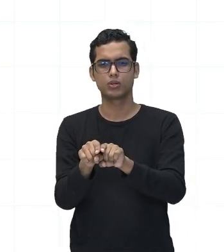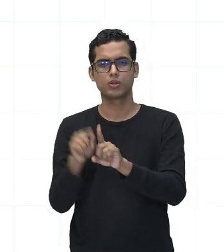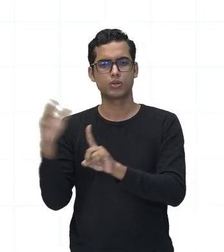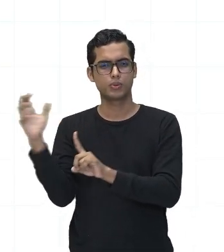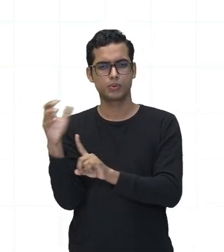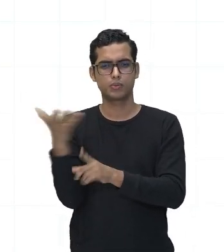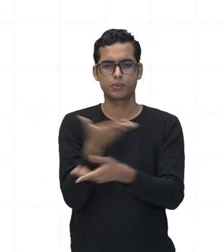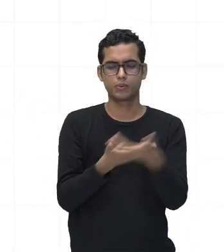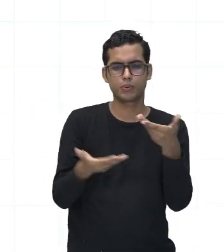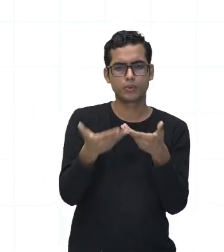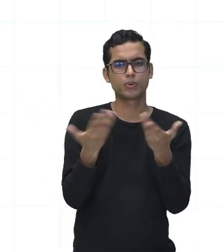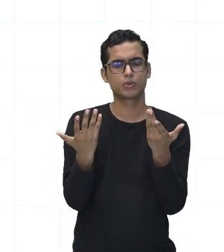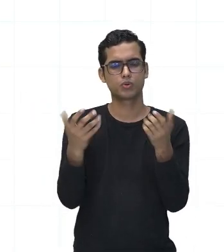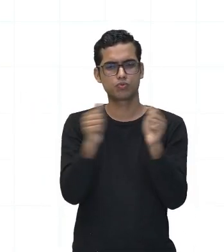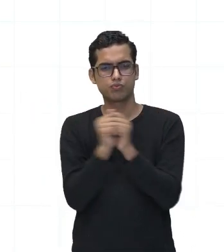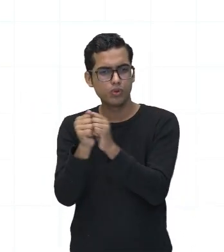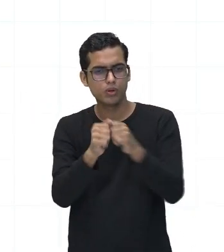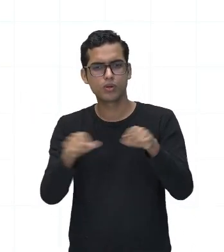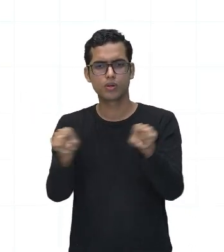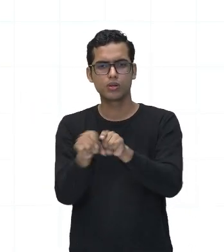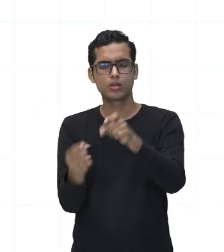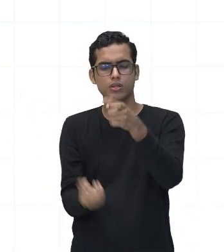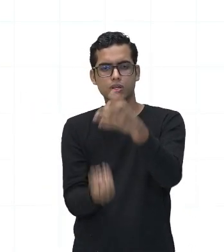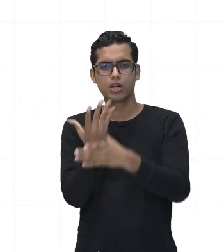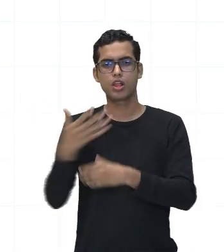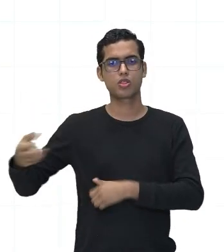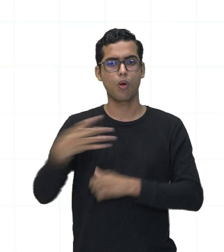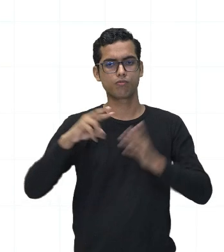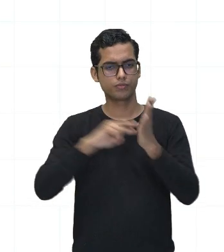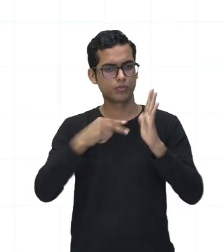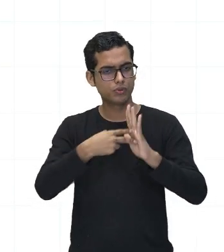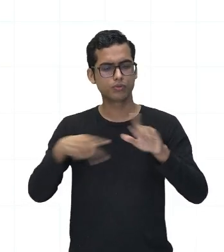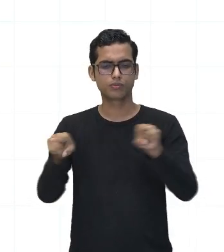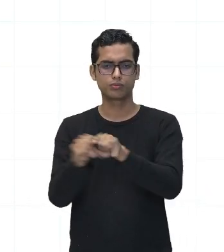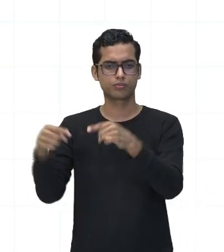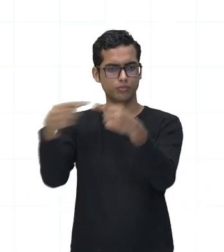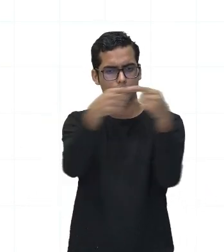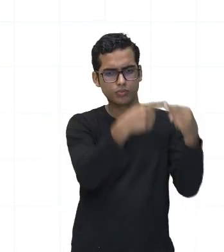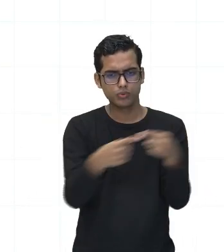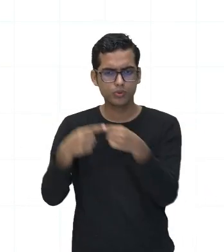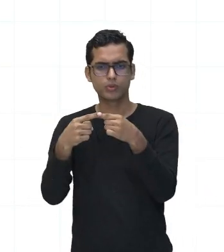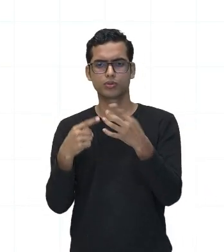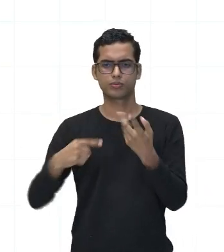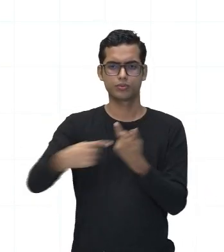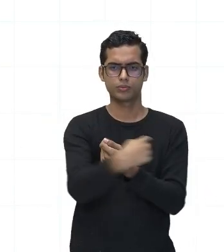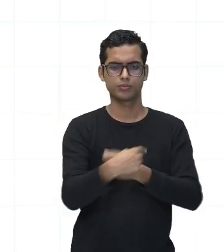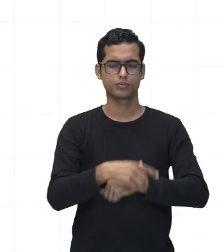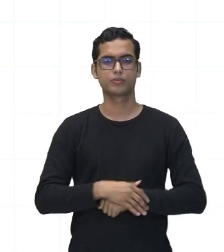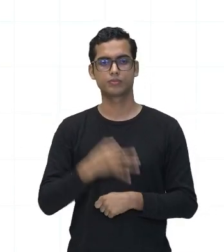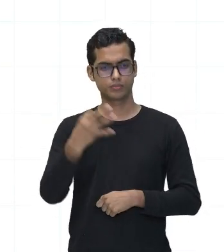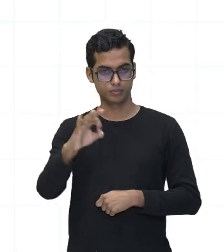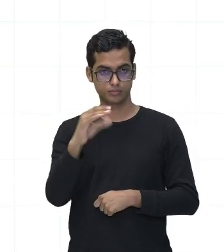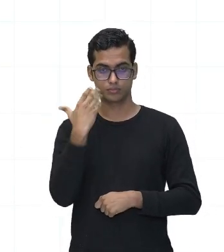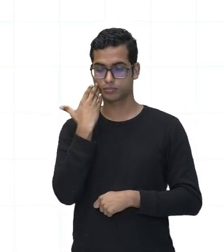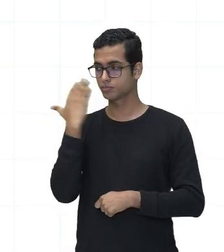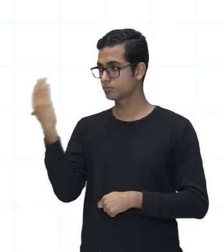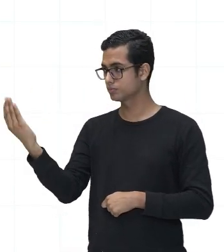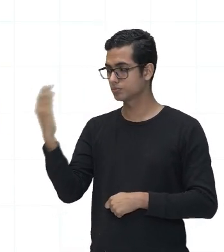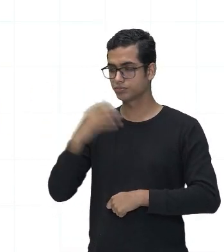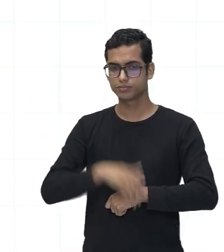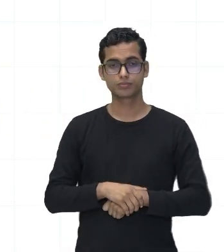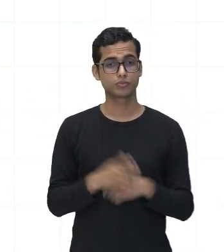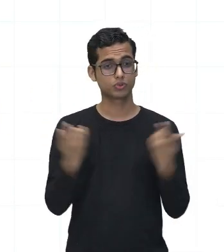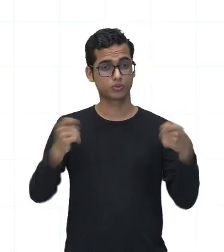afetam mutuamente e geram novos significados de acordo com as combinações. As formas podem